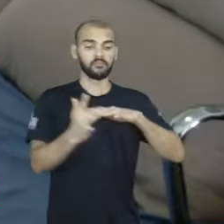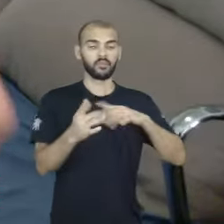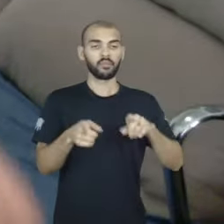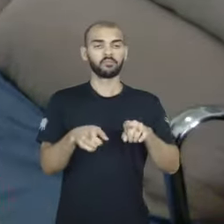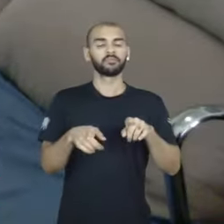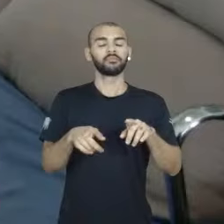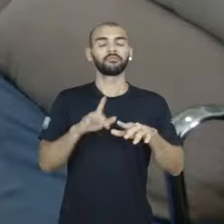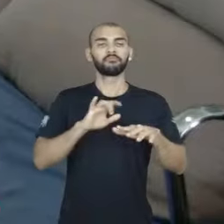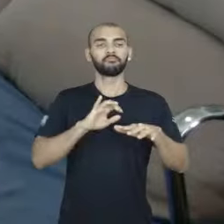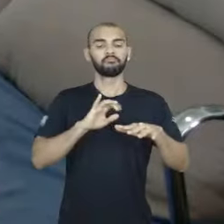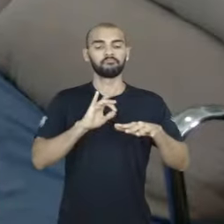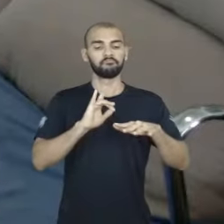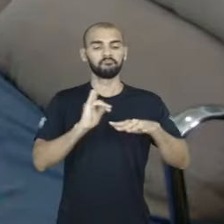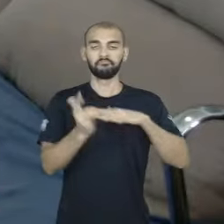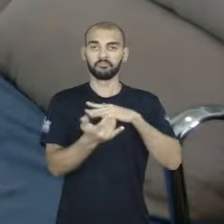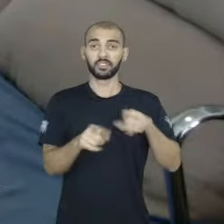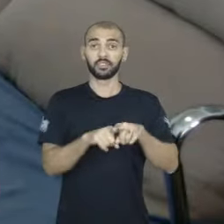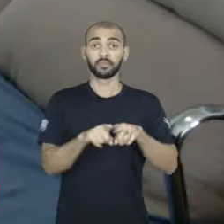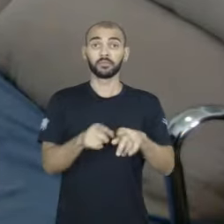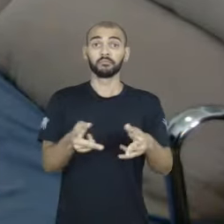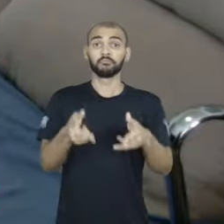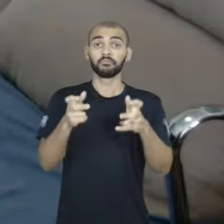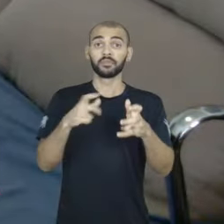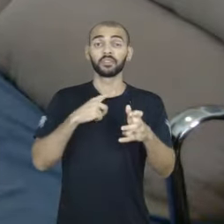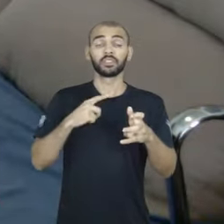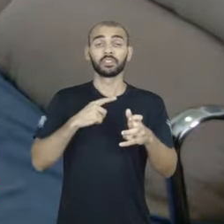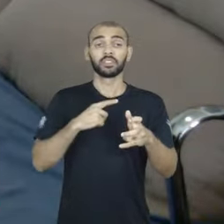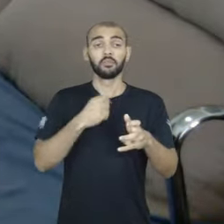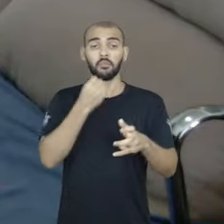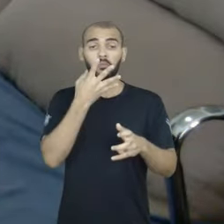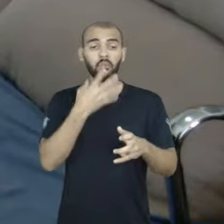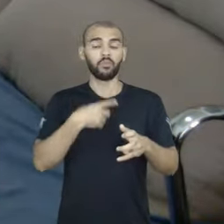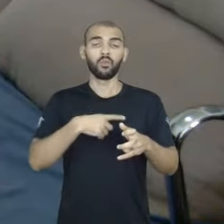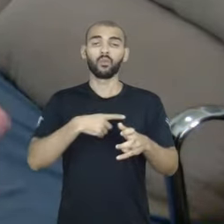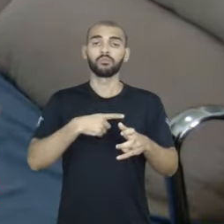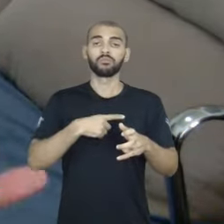boa sintonia entre o presidente Lula e o presidente Macron, né?